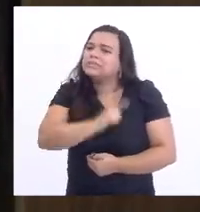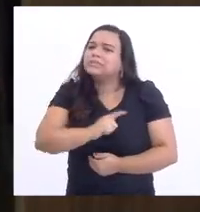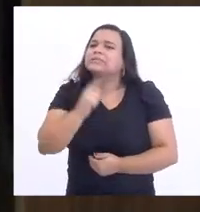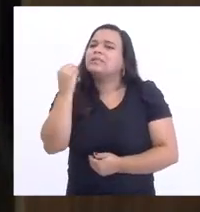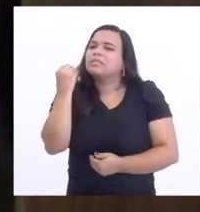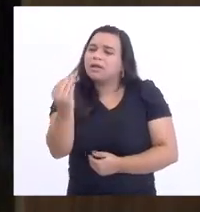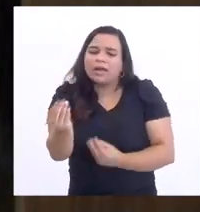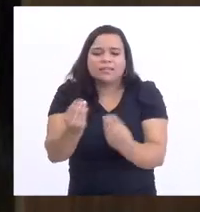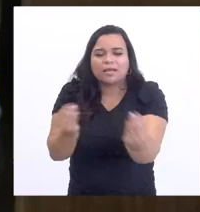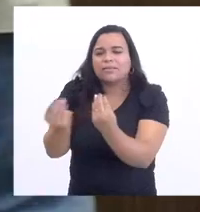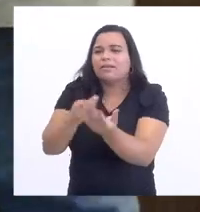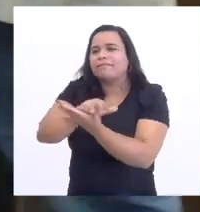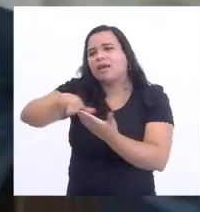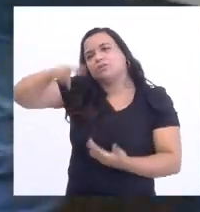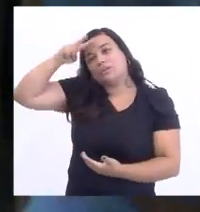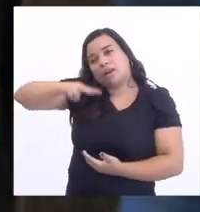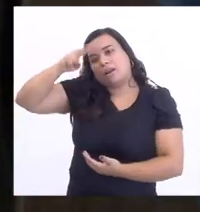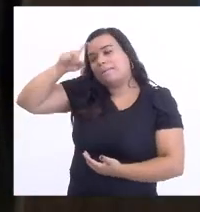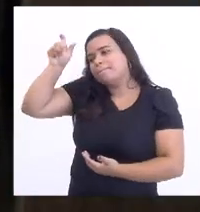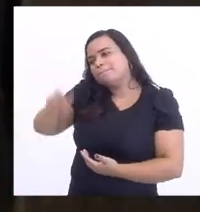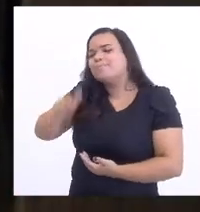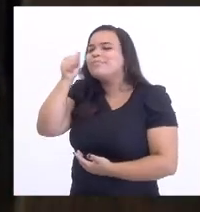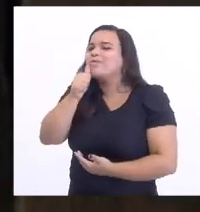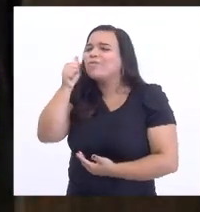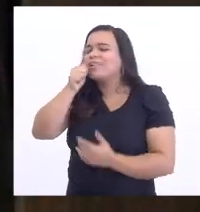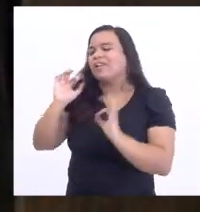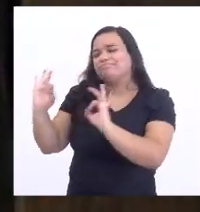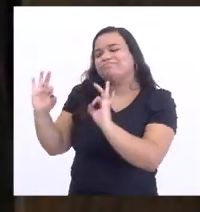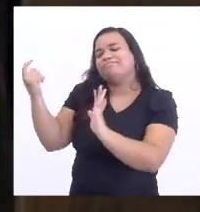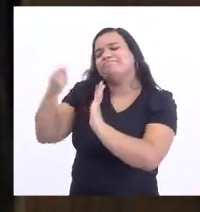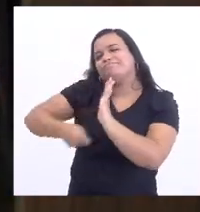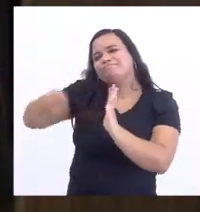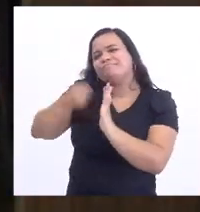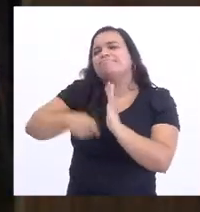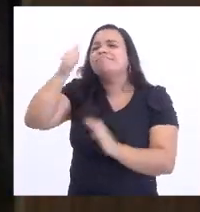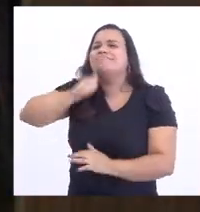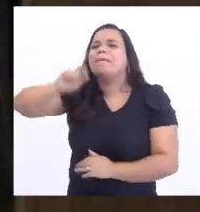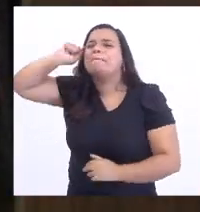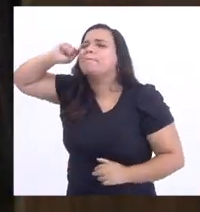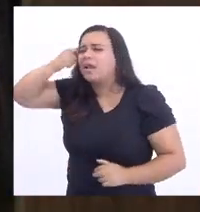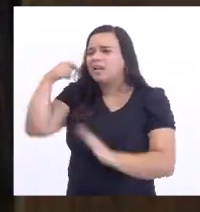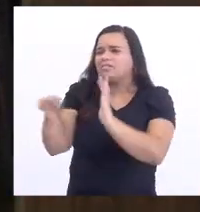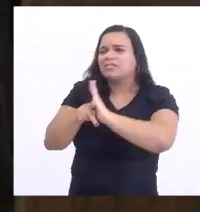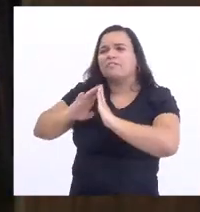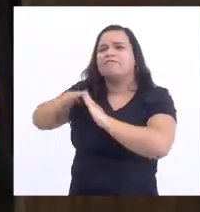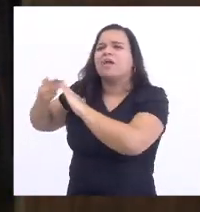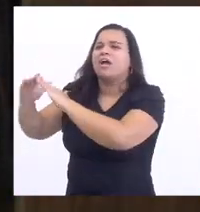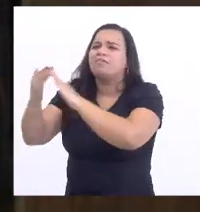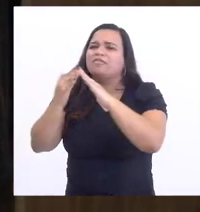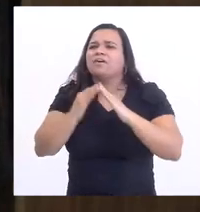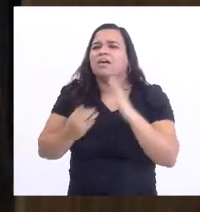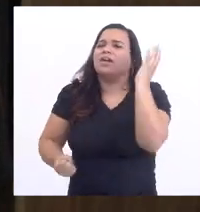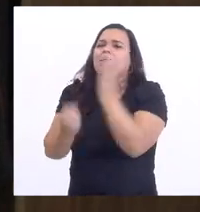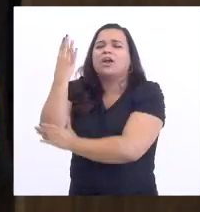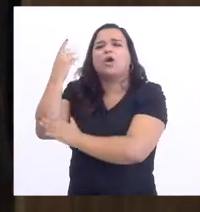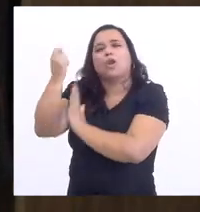comendas em memória dessa grande lutadora, dessa mulher preta, favelada, que construiu a sua